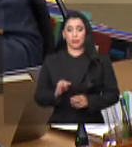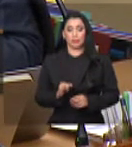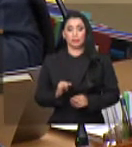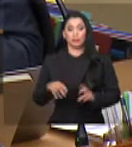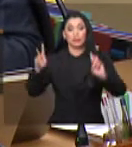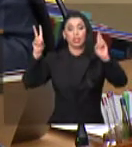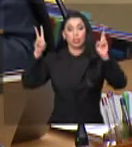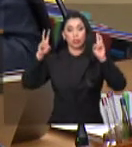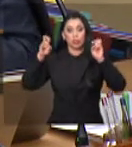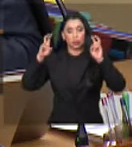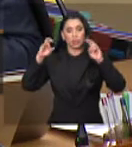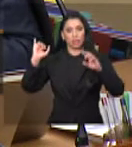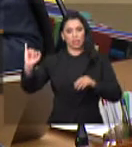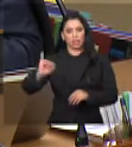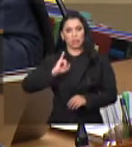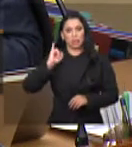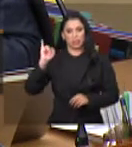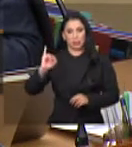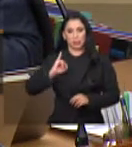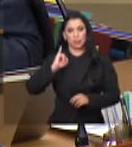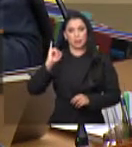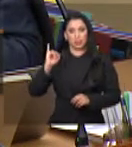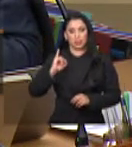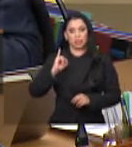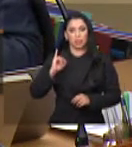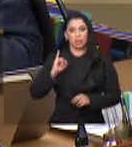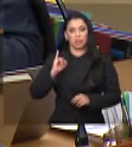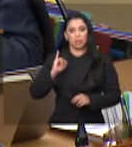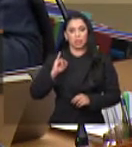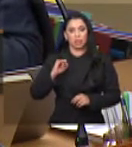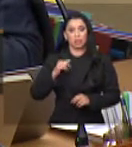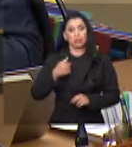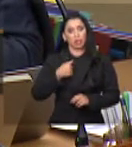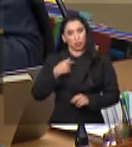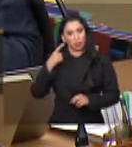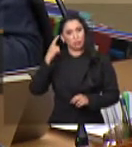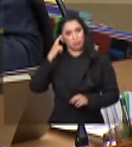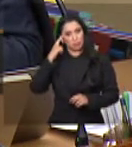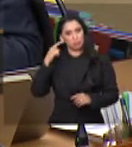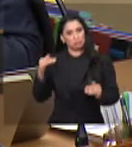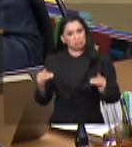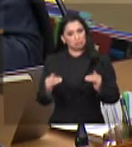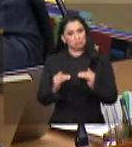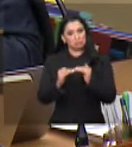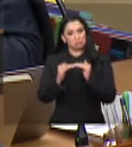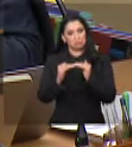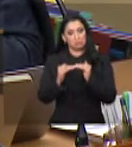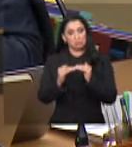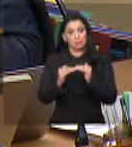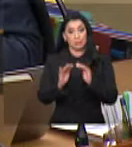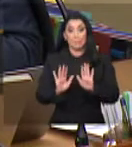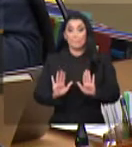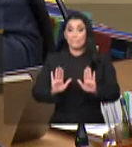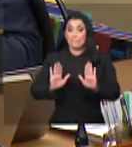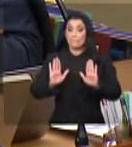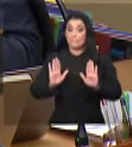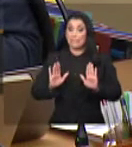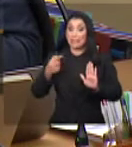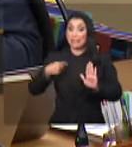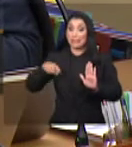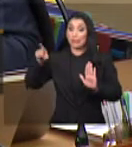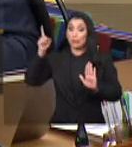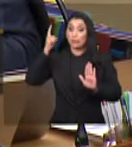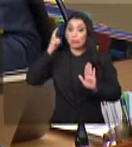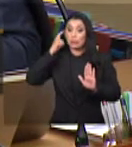que a matéria é relevante eu estou de acordo Mas penso